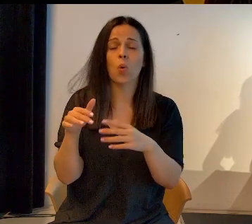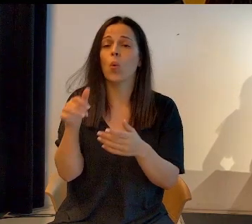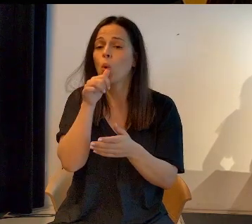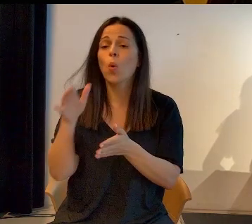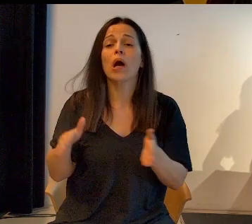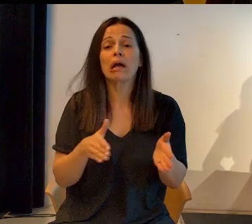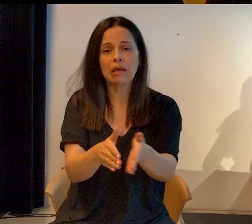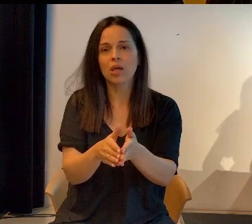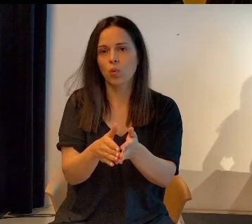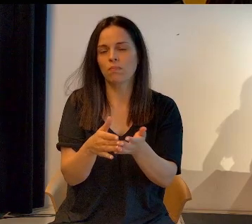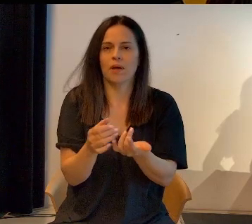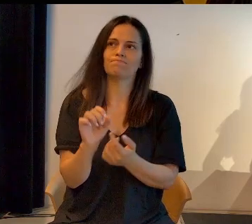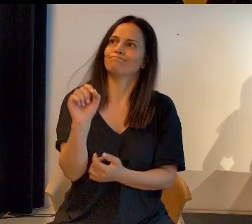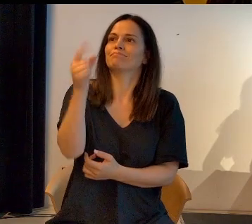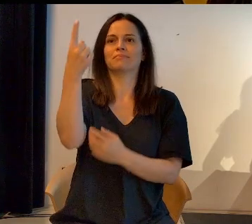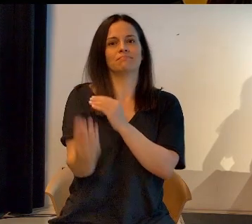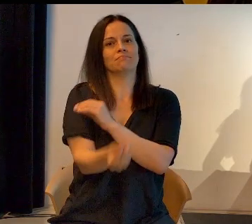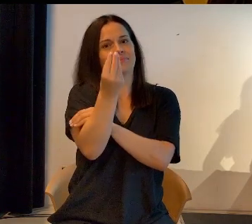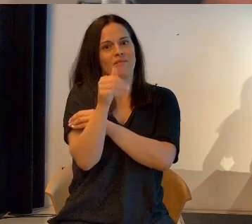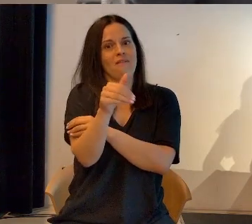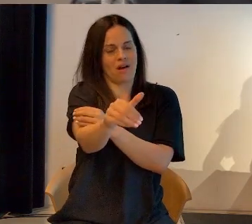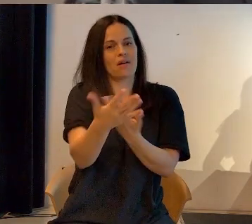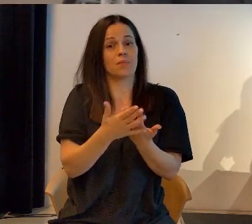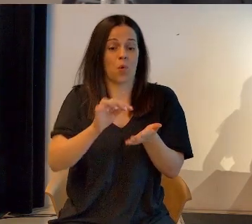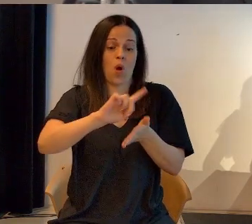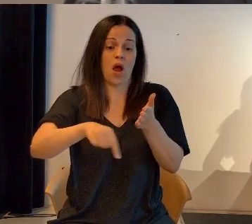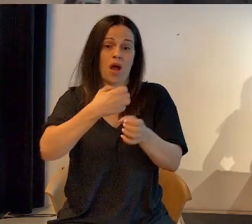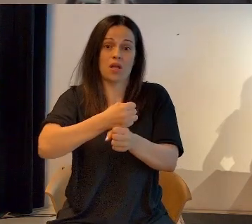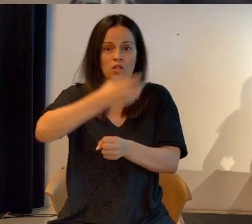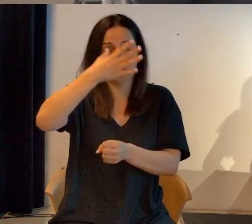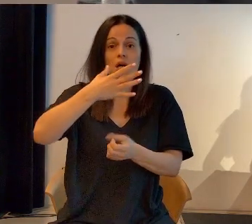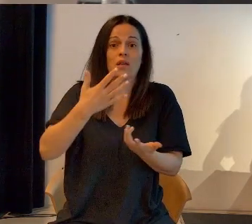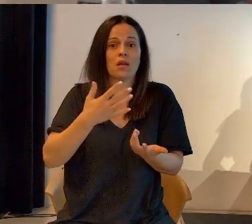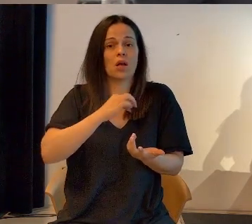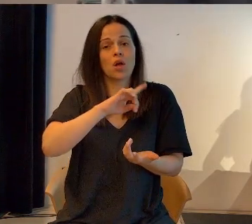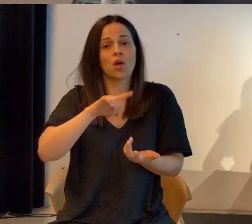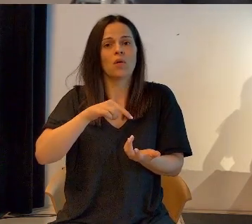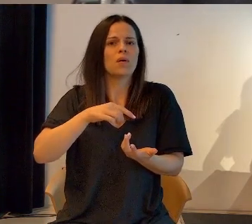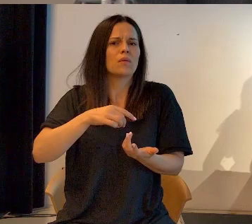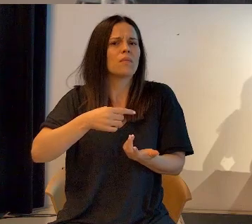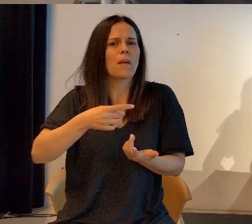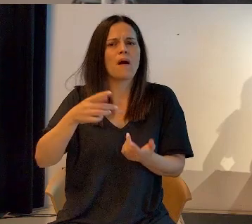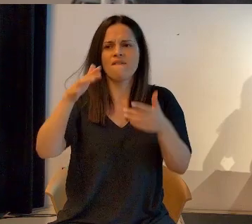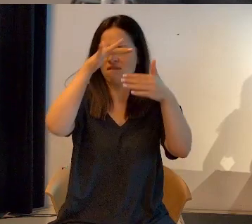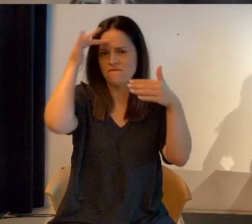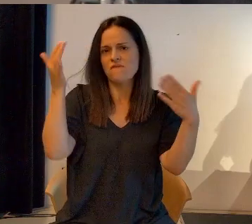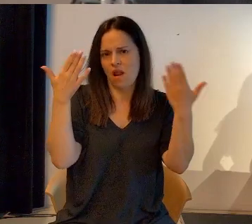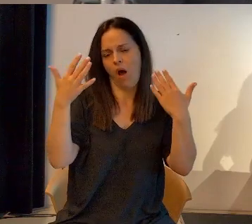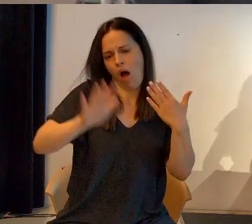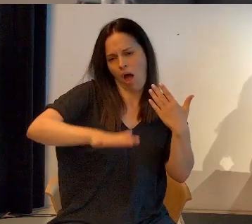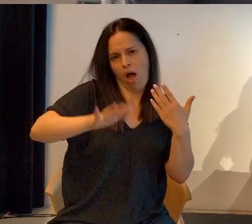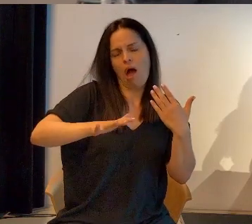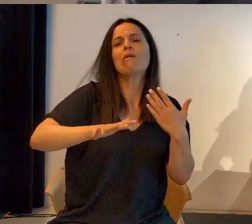e pela primeira vez na altura do Agitaga, vamos colocar, mas que ficará durante o mês de todo o verão, será